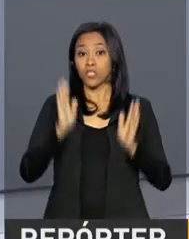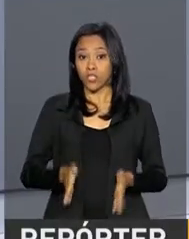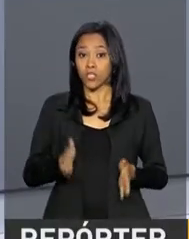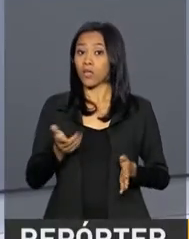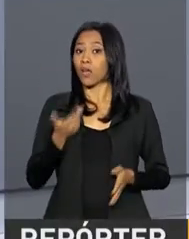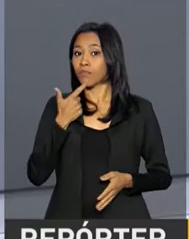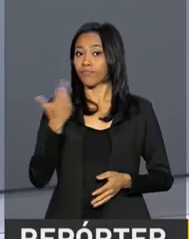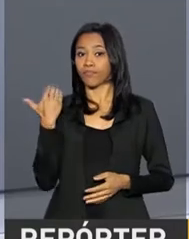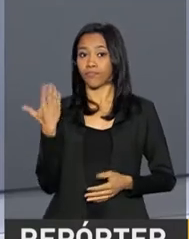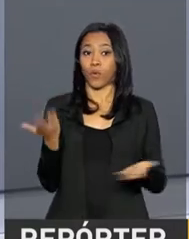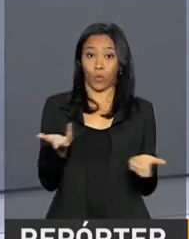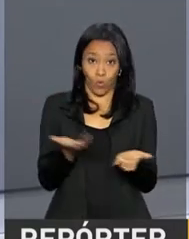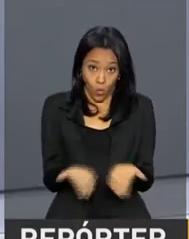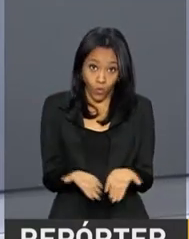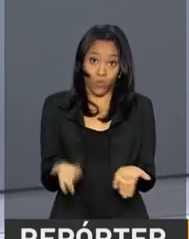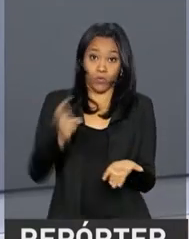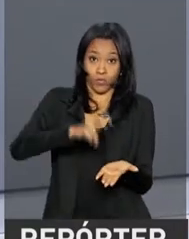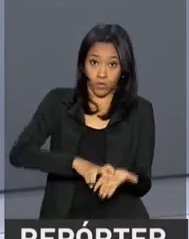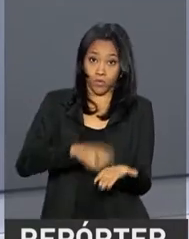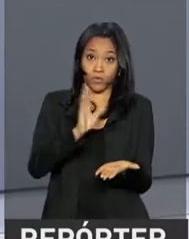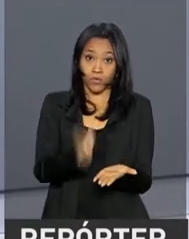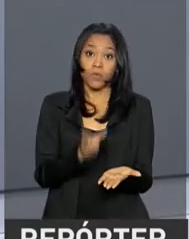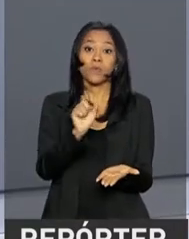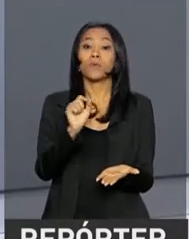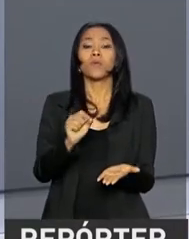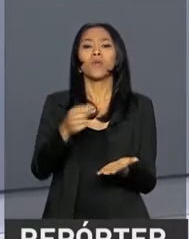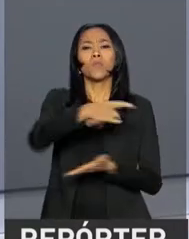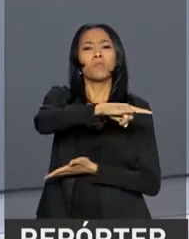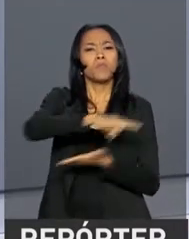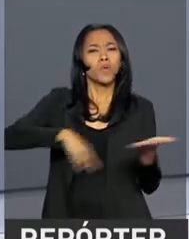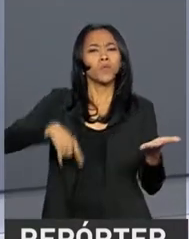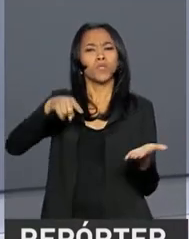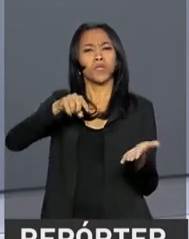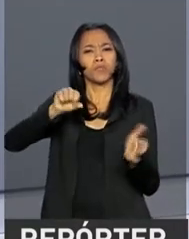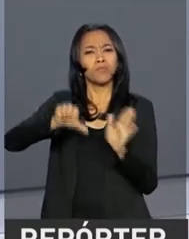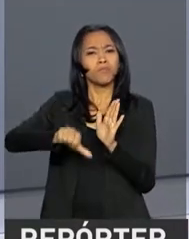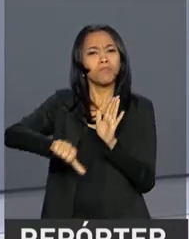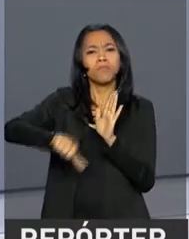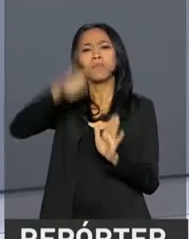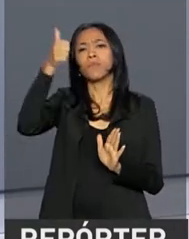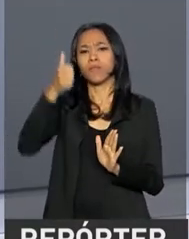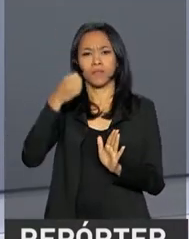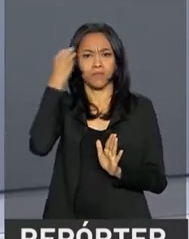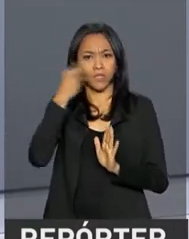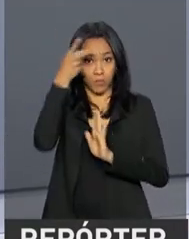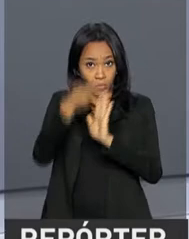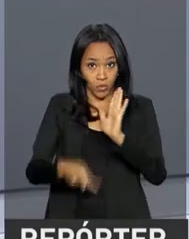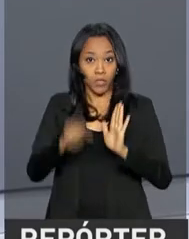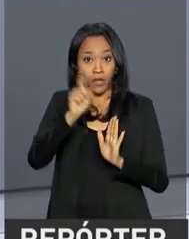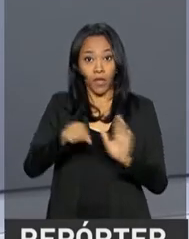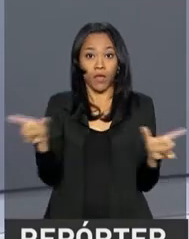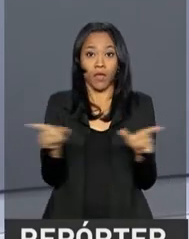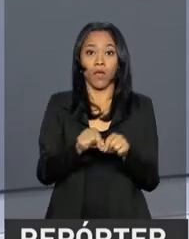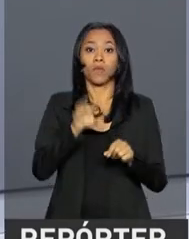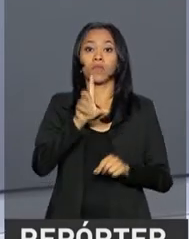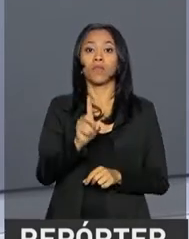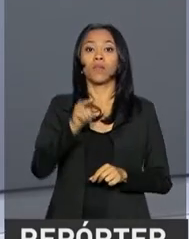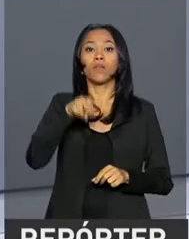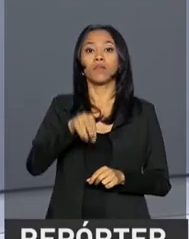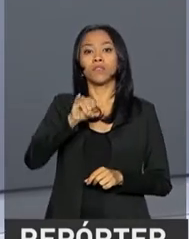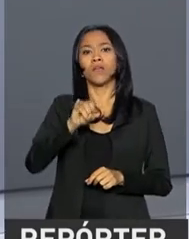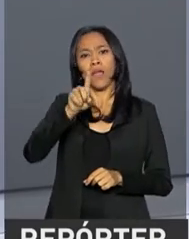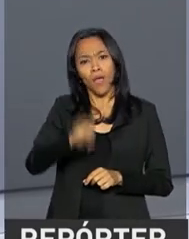no palácio do planalto o projeto piloto do documento nacional de identificação o dn será gerado digitalmente por meio de um aplicativo